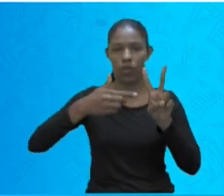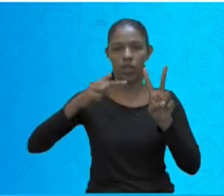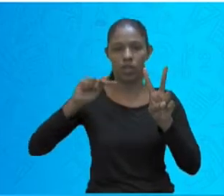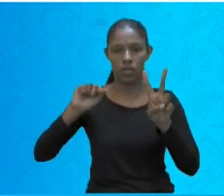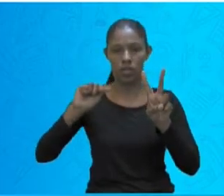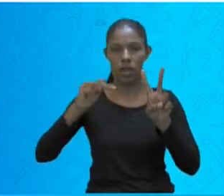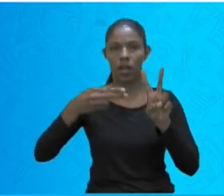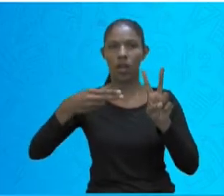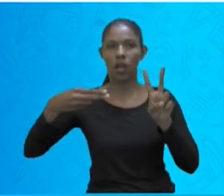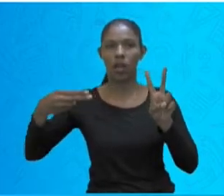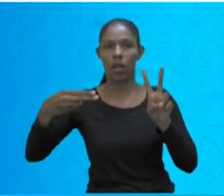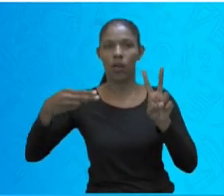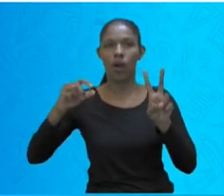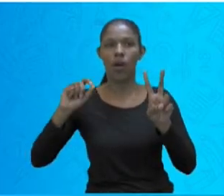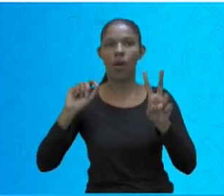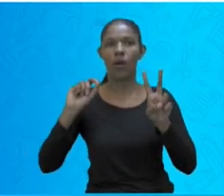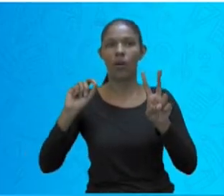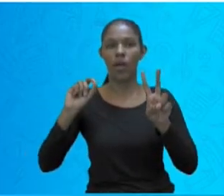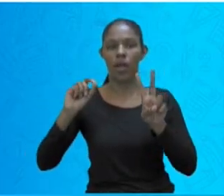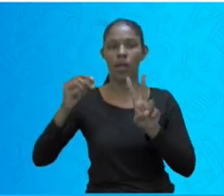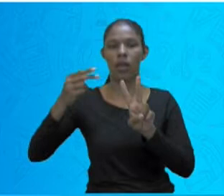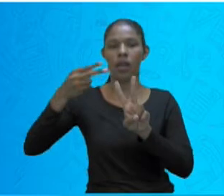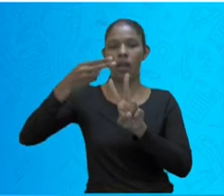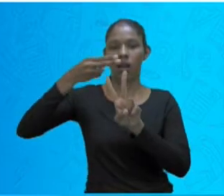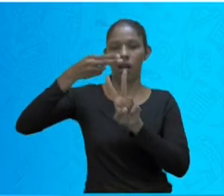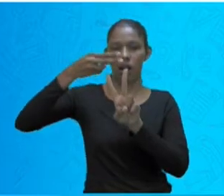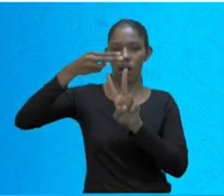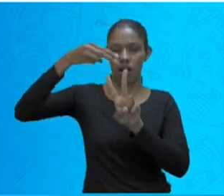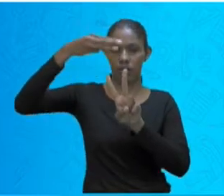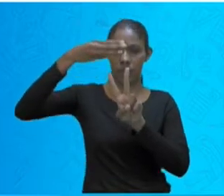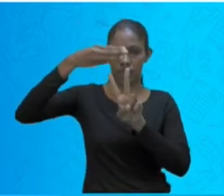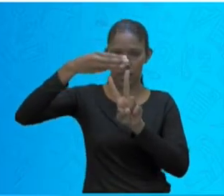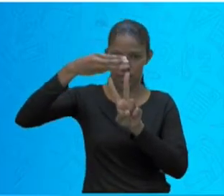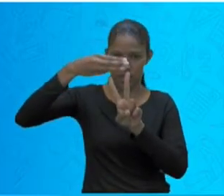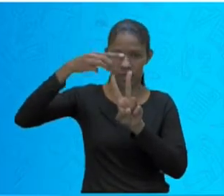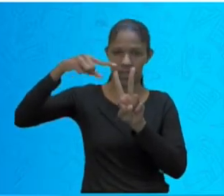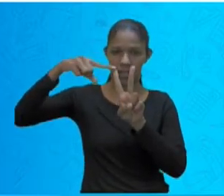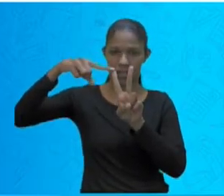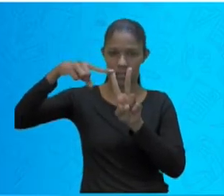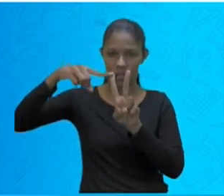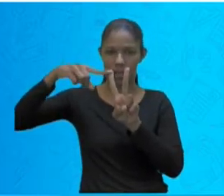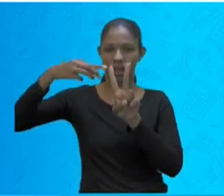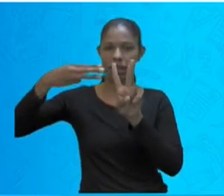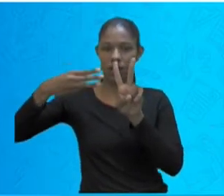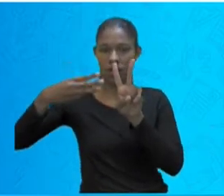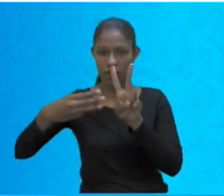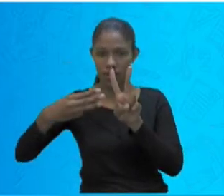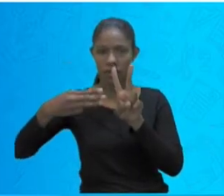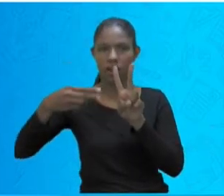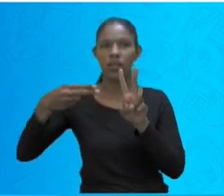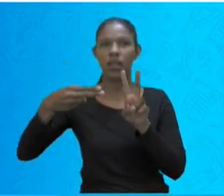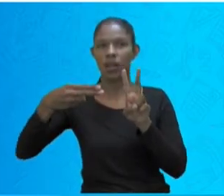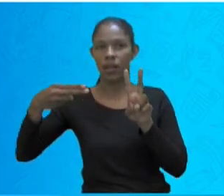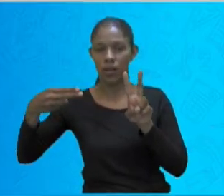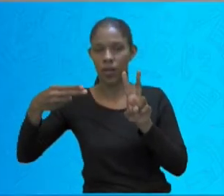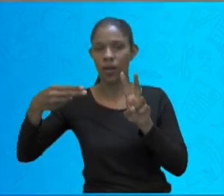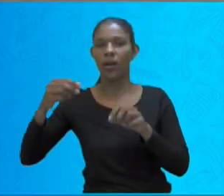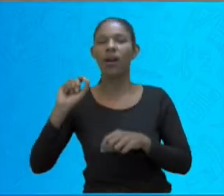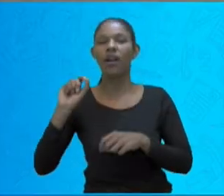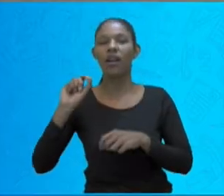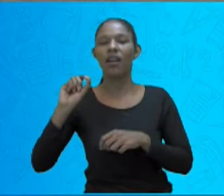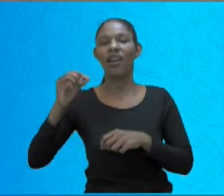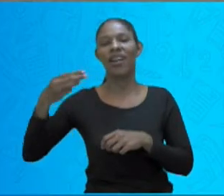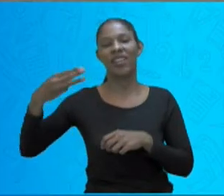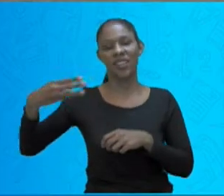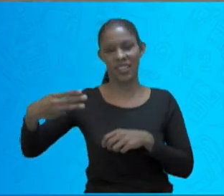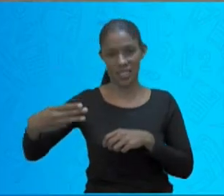são iguais. Eu posso aqui simplificar retirando 3 da raiz. Então, a raiz cúbica de